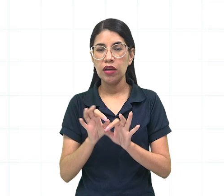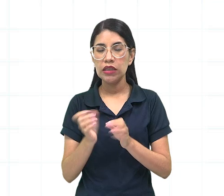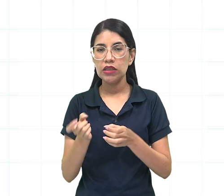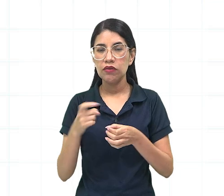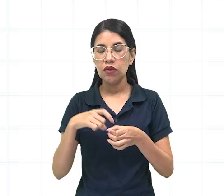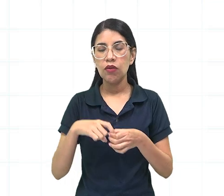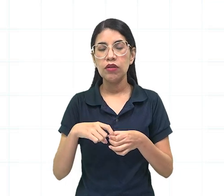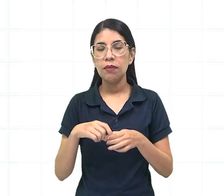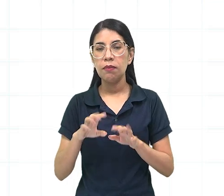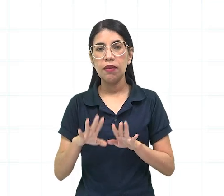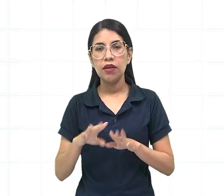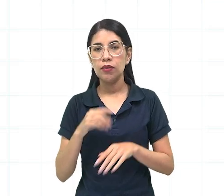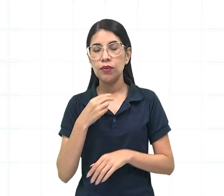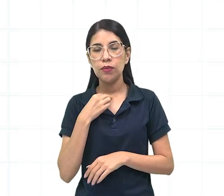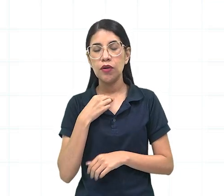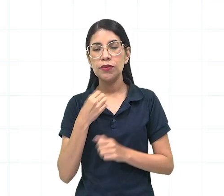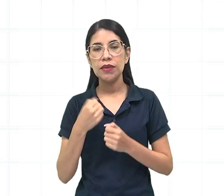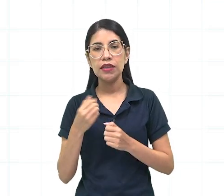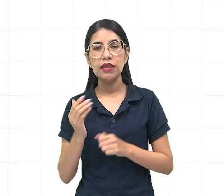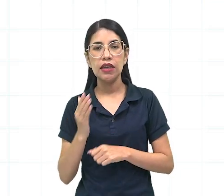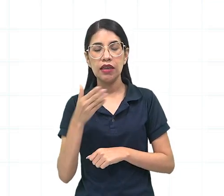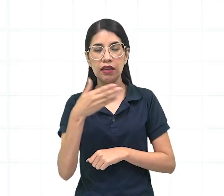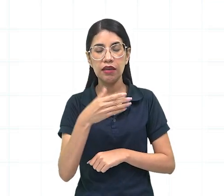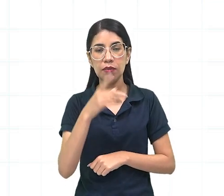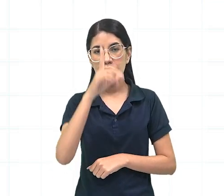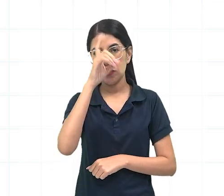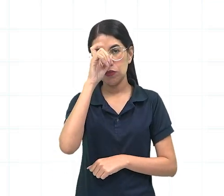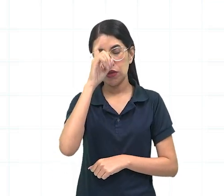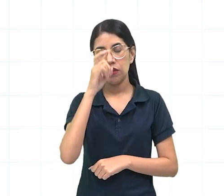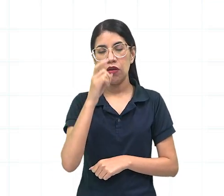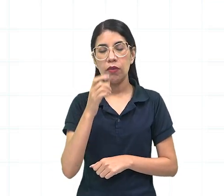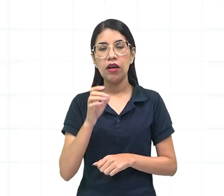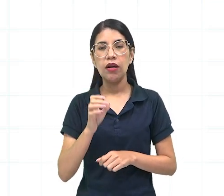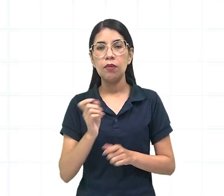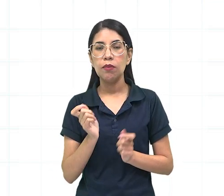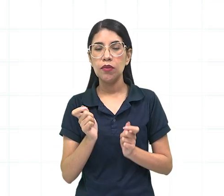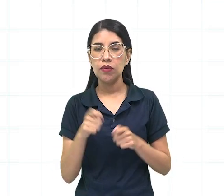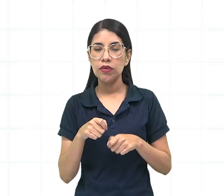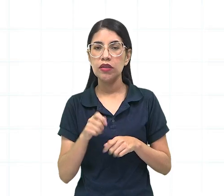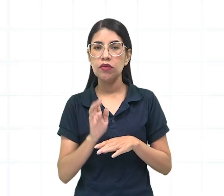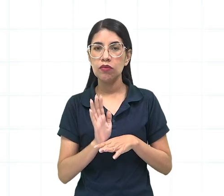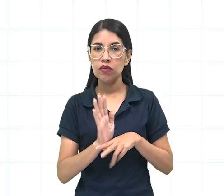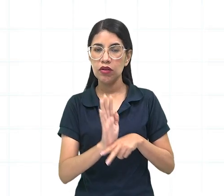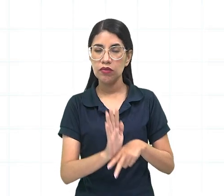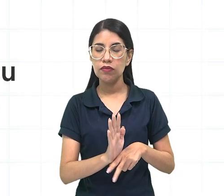que chegar até o hospital para ordenar de novo na articulação.